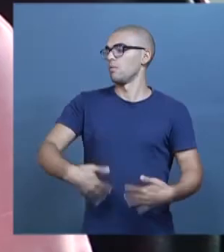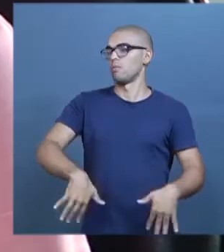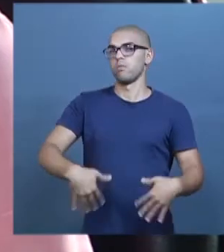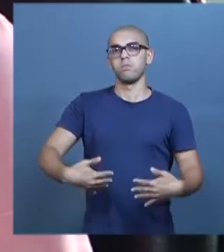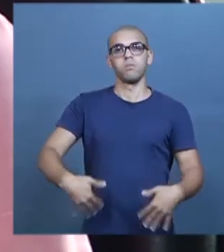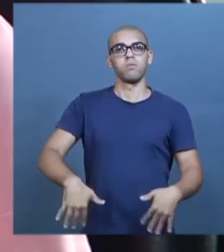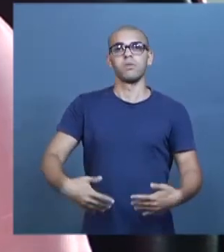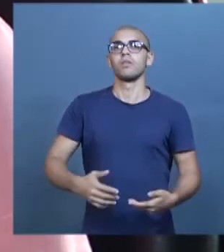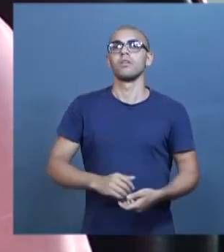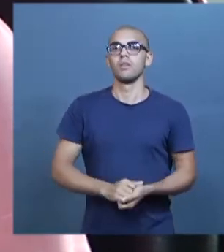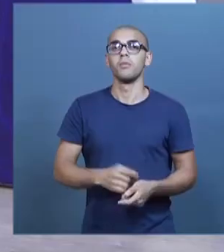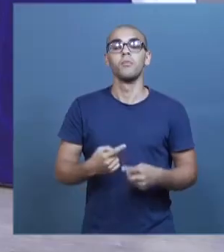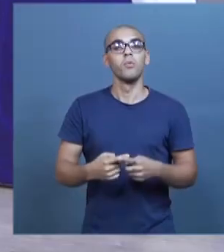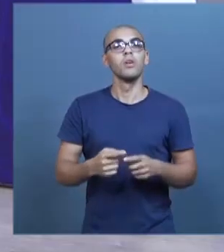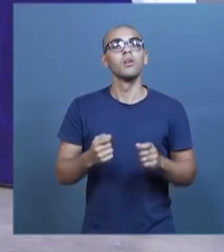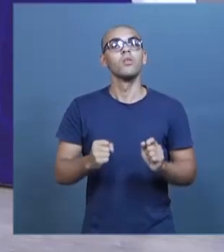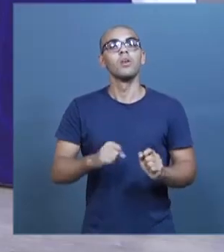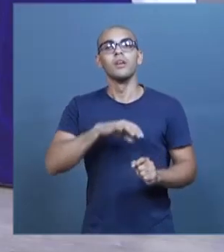um papinho com você, né?